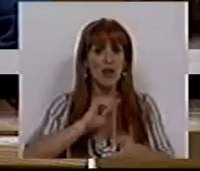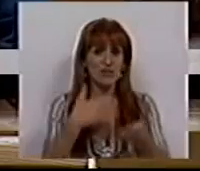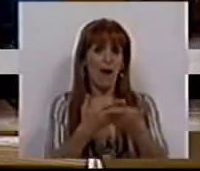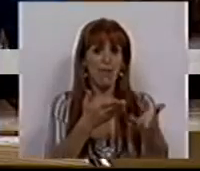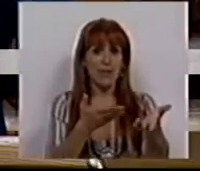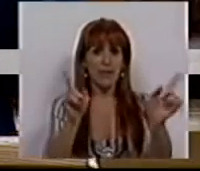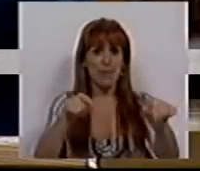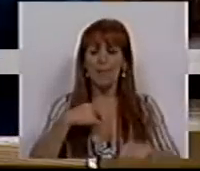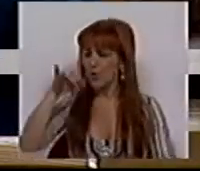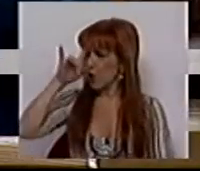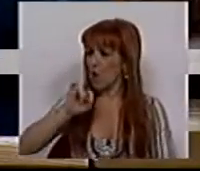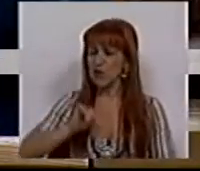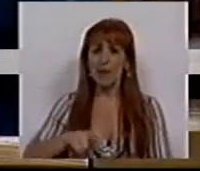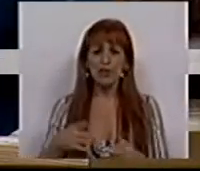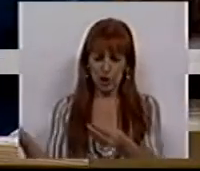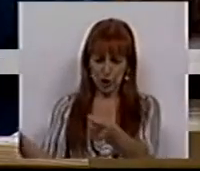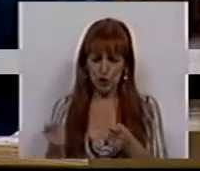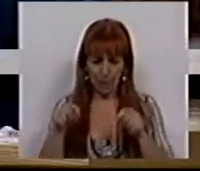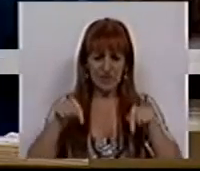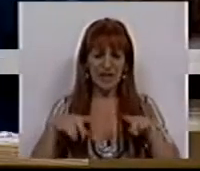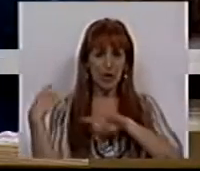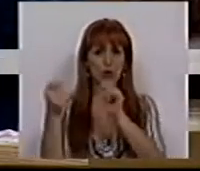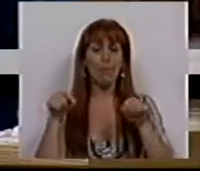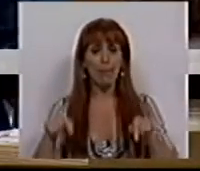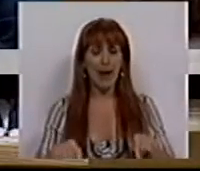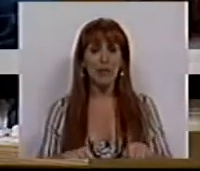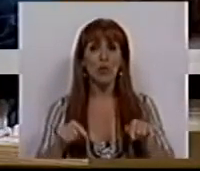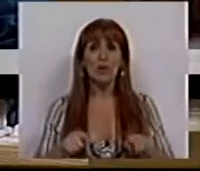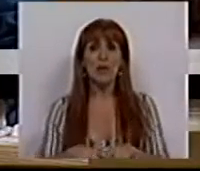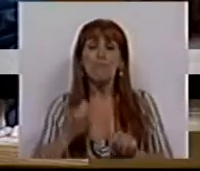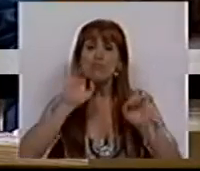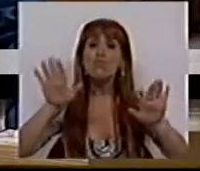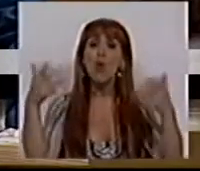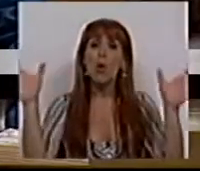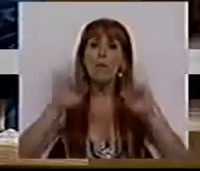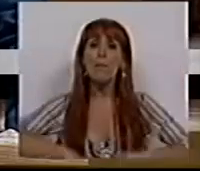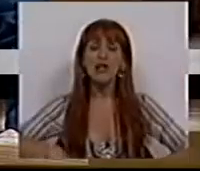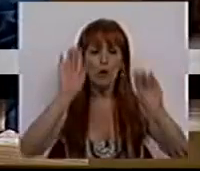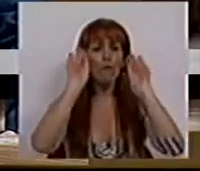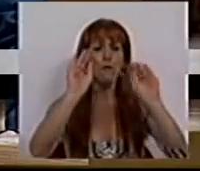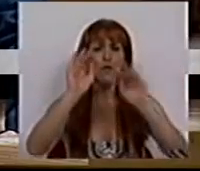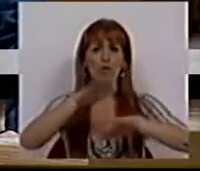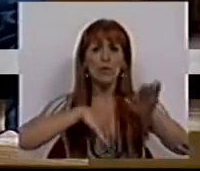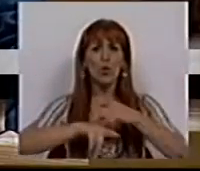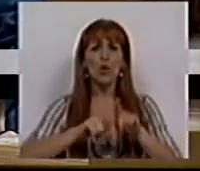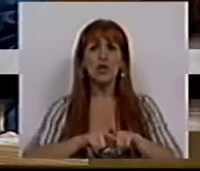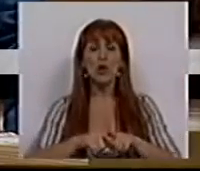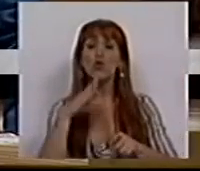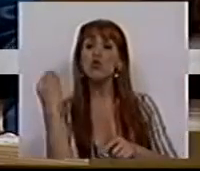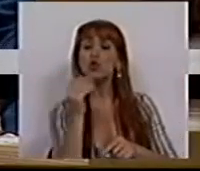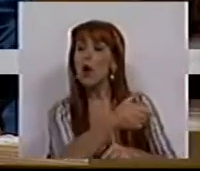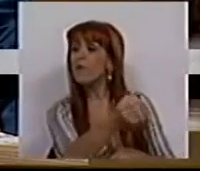mulheres. Nós lembramos e trouxemos a este debate que é possível ter mais formação entre os mais